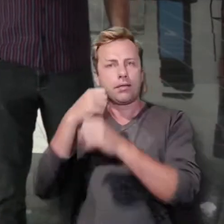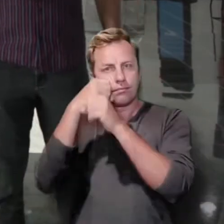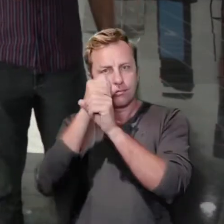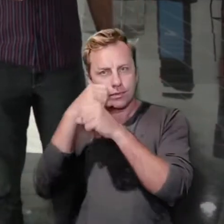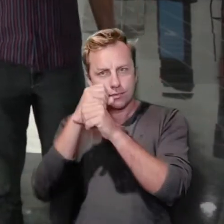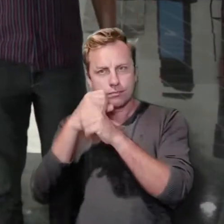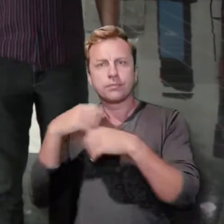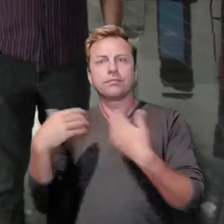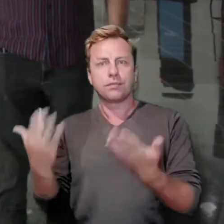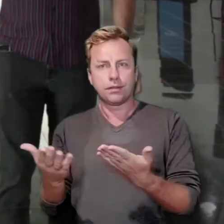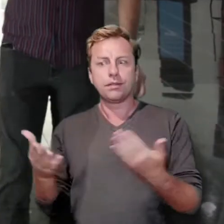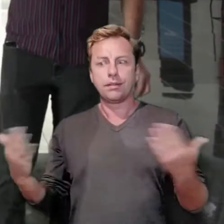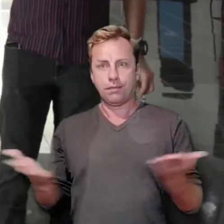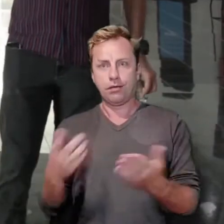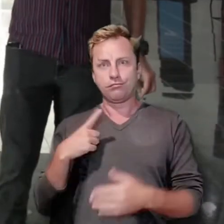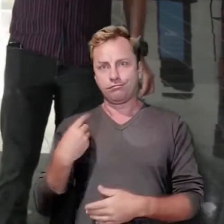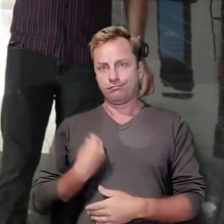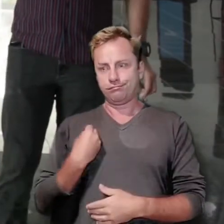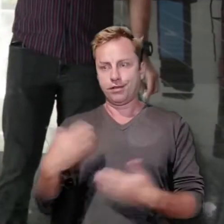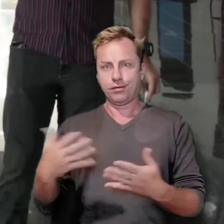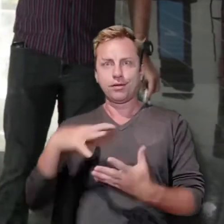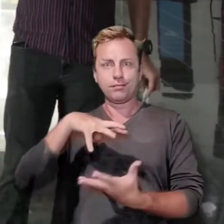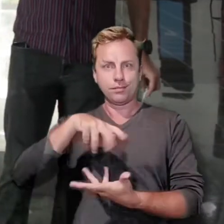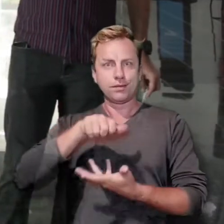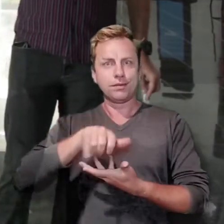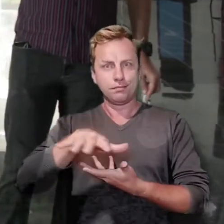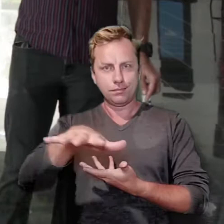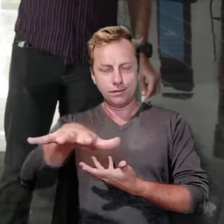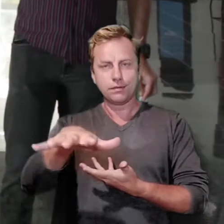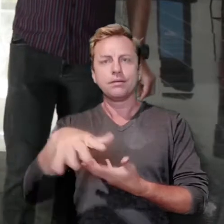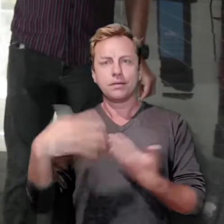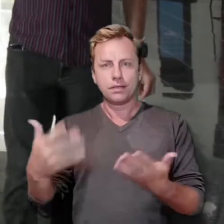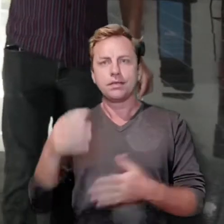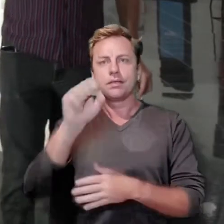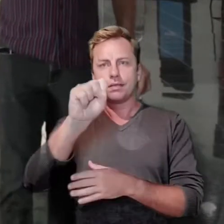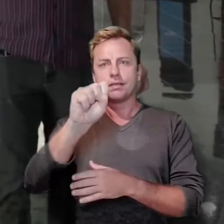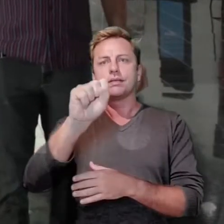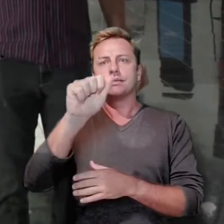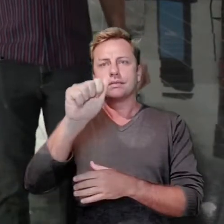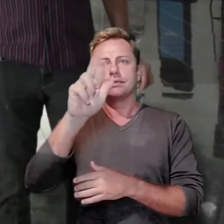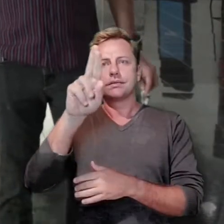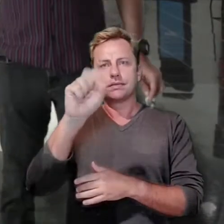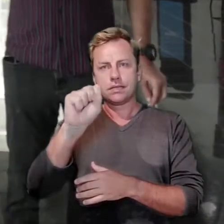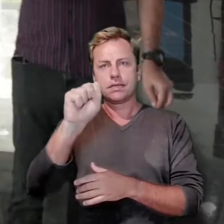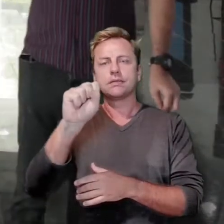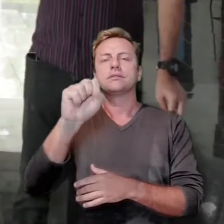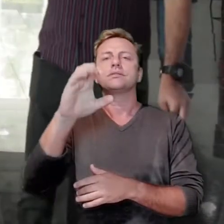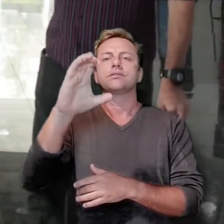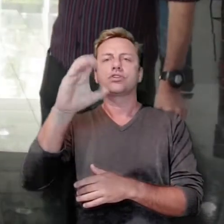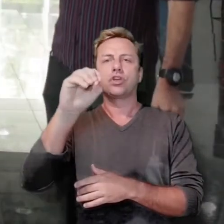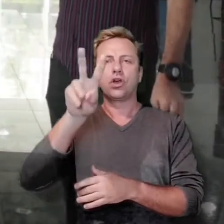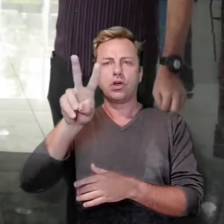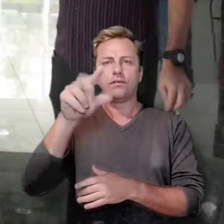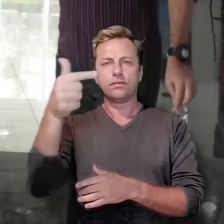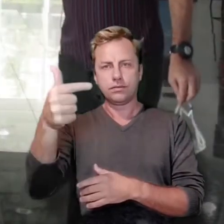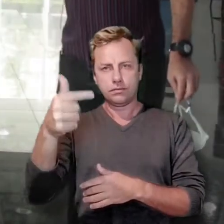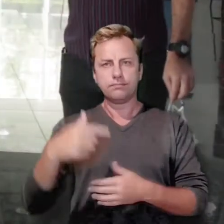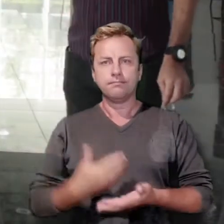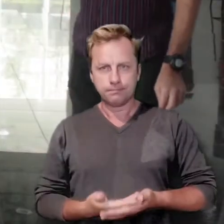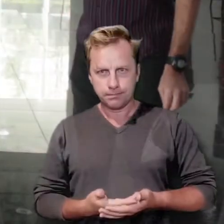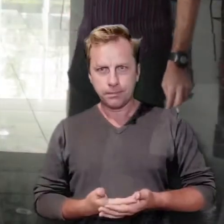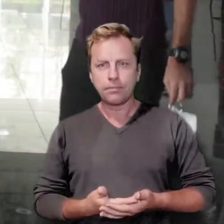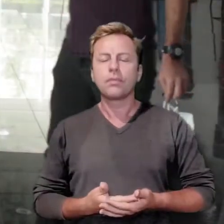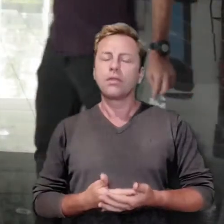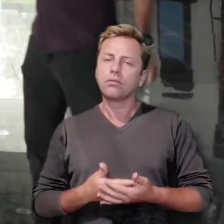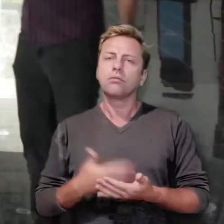esses micro-organismos e um deles nós estamos enfrentando nessa pandemia, que é o SARS-CoV-2. Muito